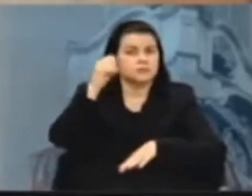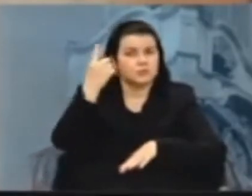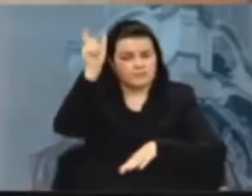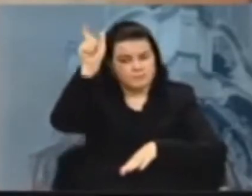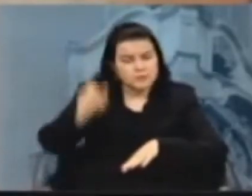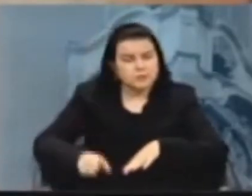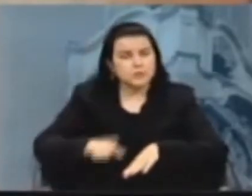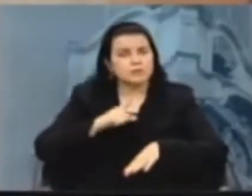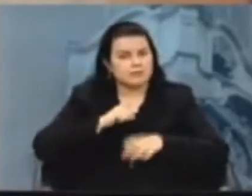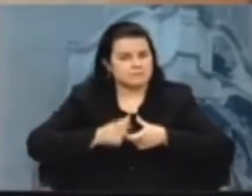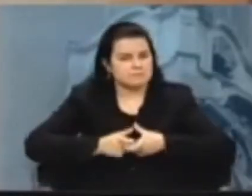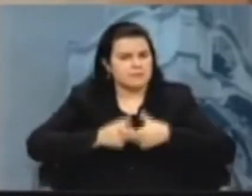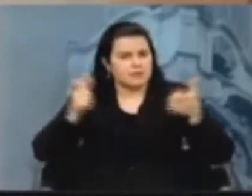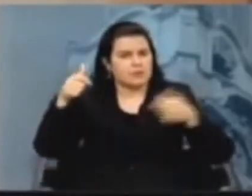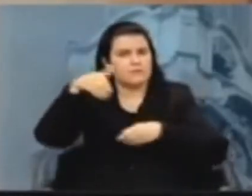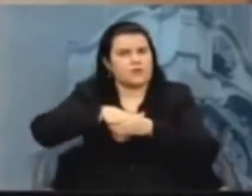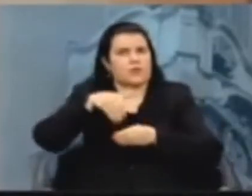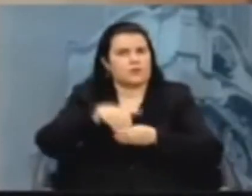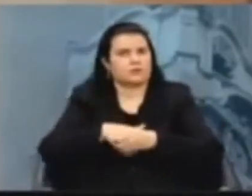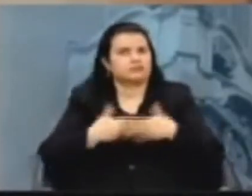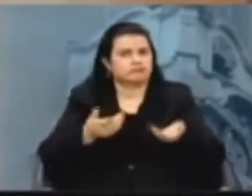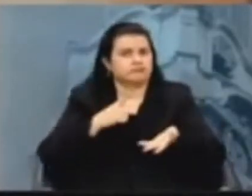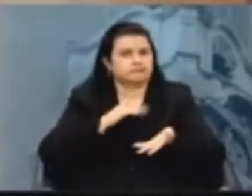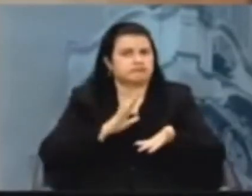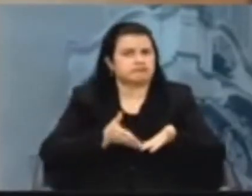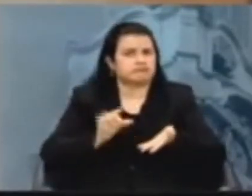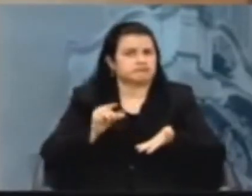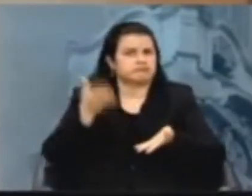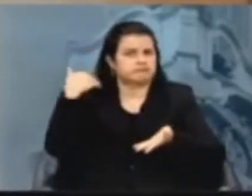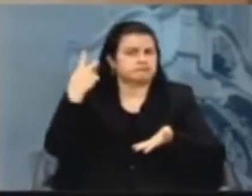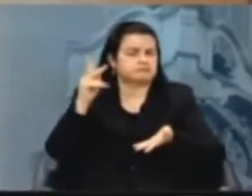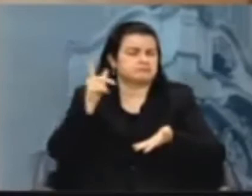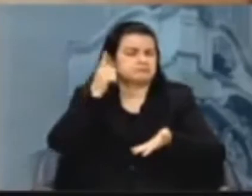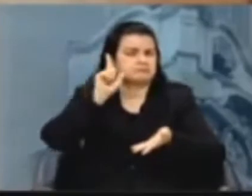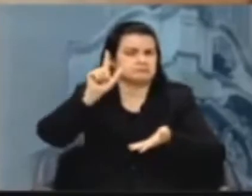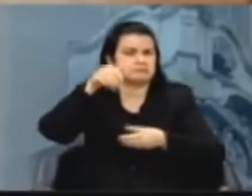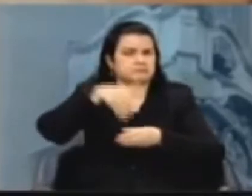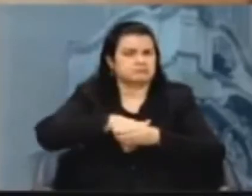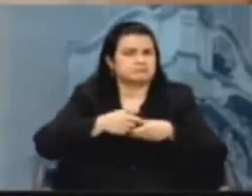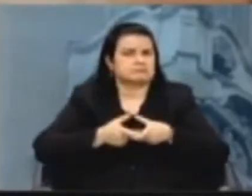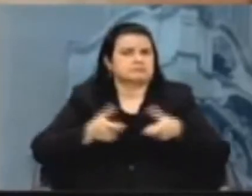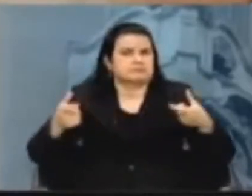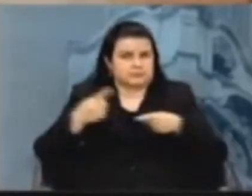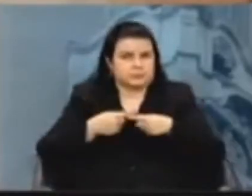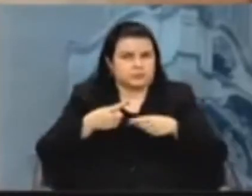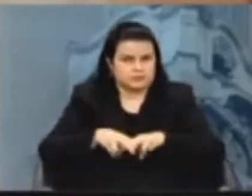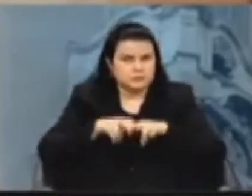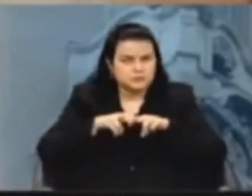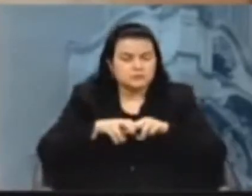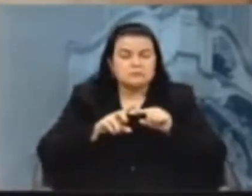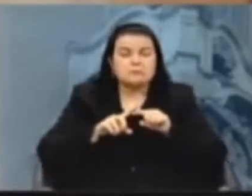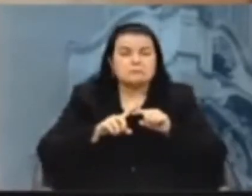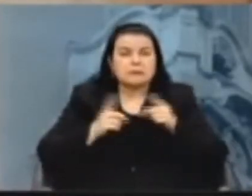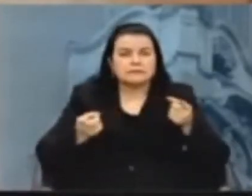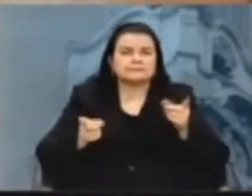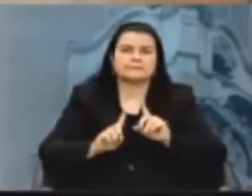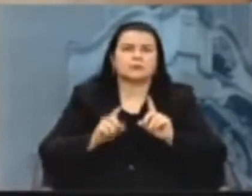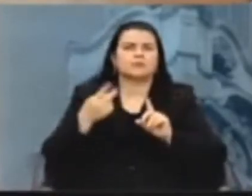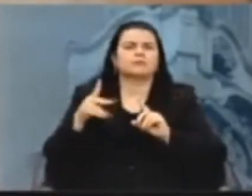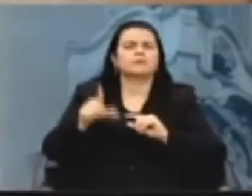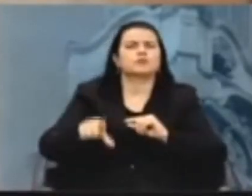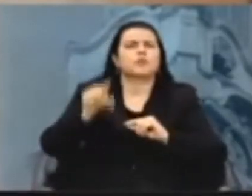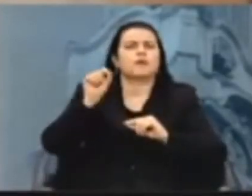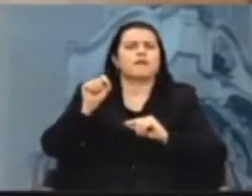prestígio comprovados na avaliação eleitoral a que se submeteu. Mas não, escolheu quem não